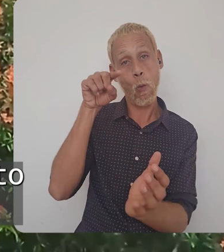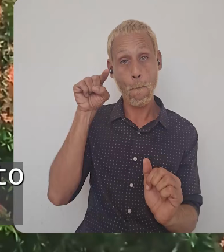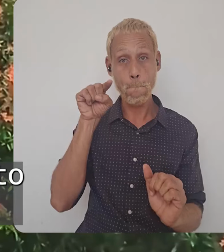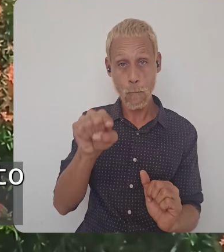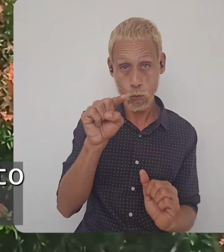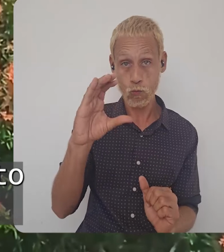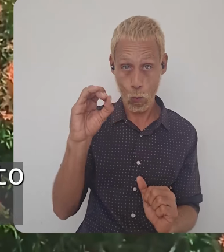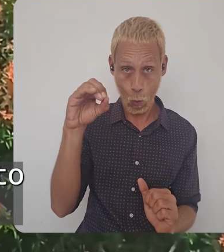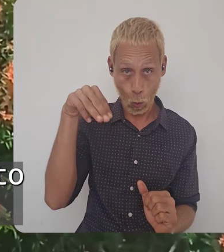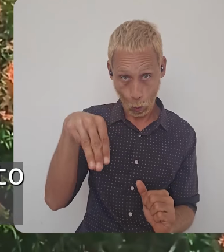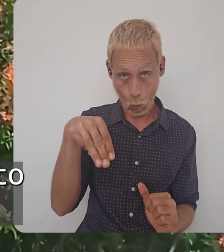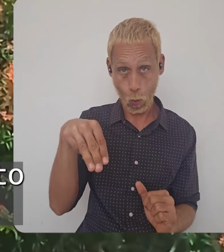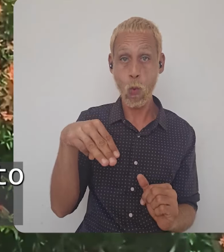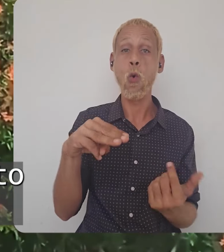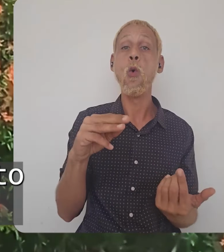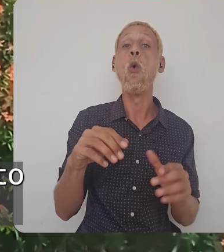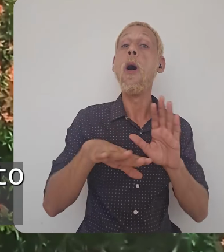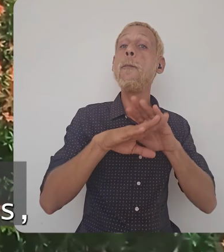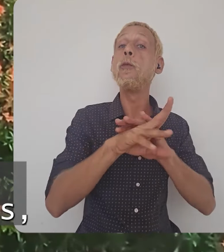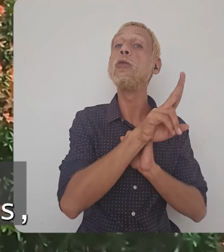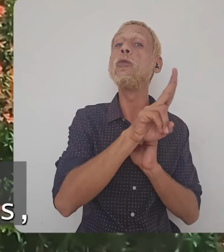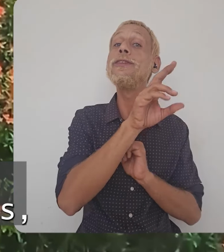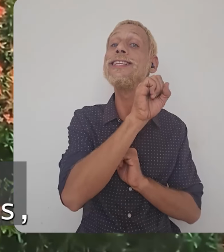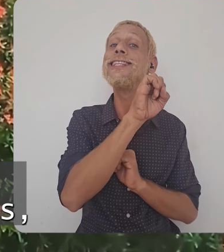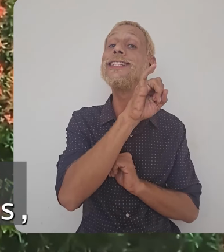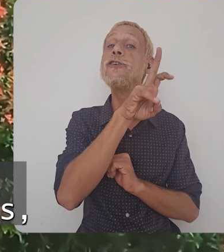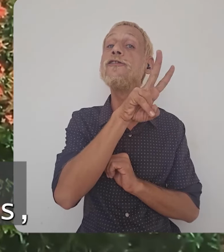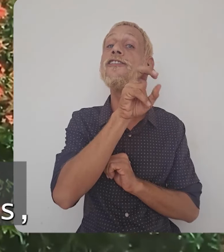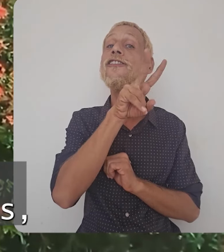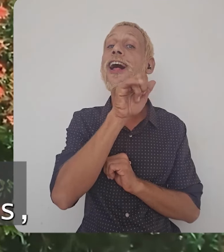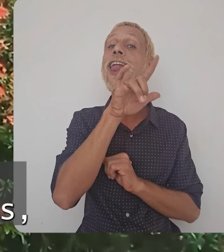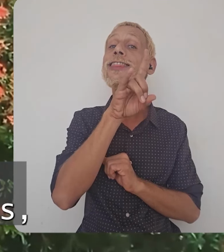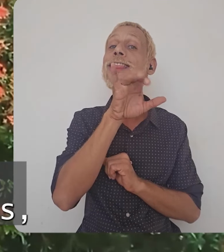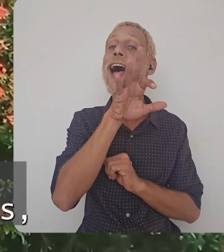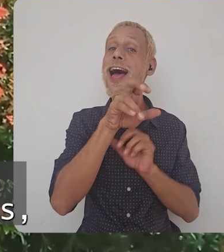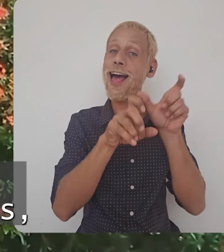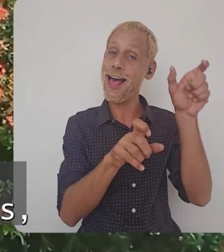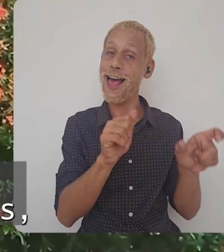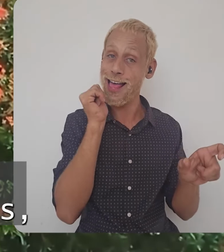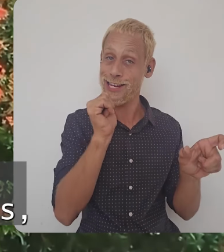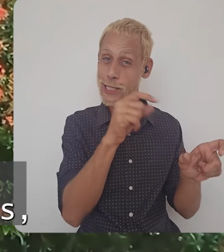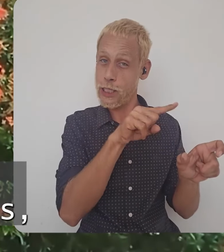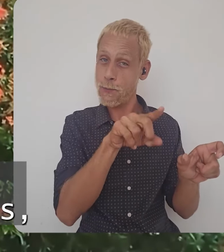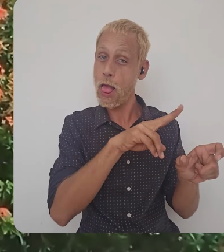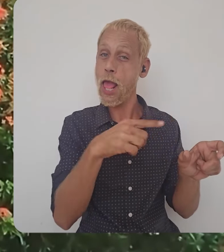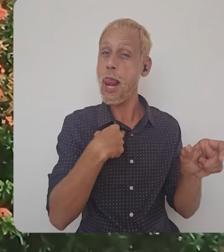poderia chegar mais perto do que seria um portal hoje, que era o Pernambuco.com, que foi desenvolvido por uma jornalista chamada Silvia Valadares, que trabalhava